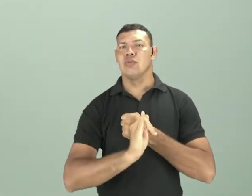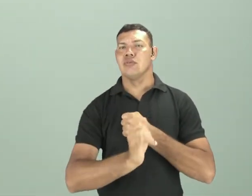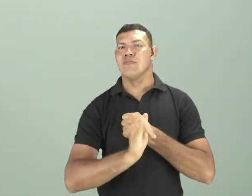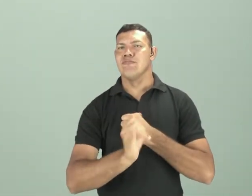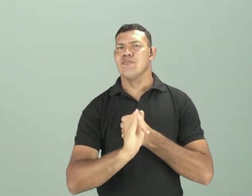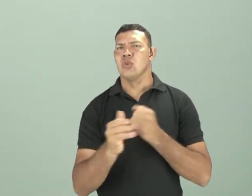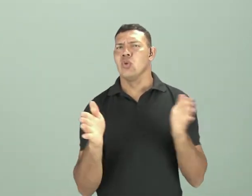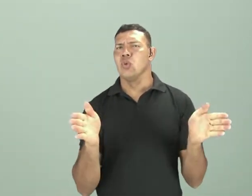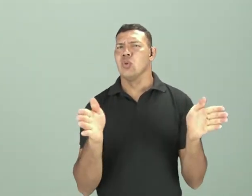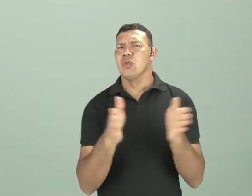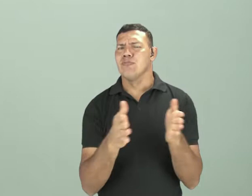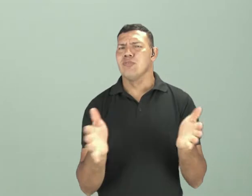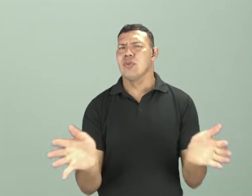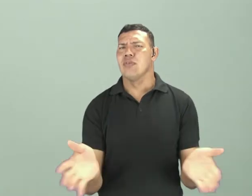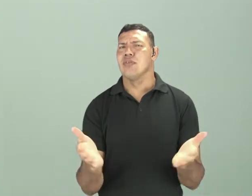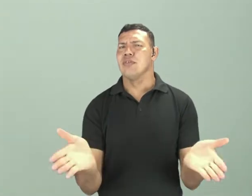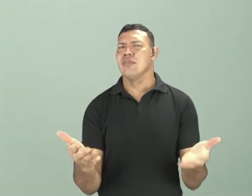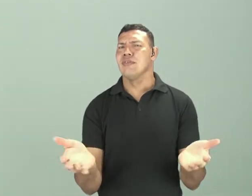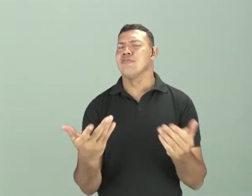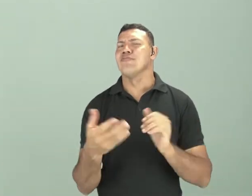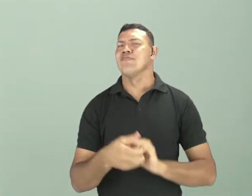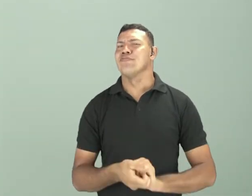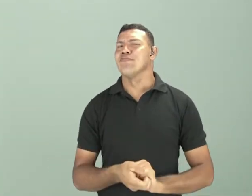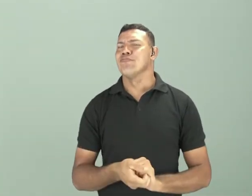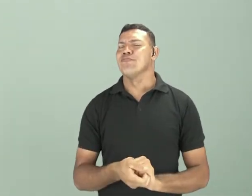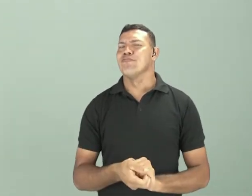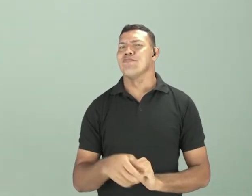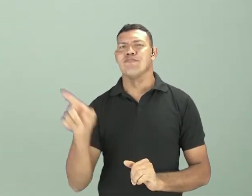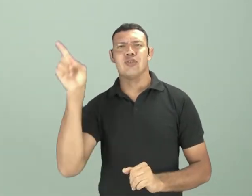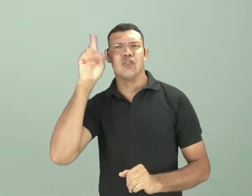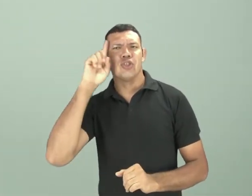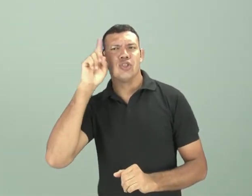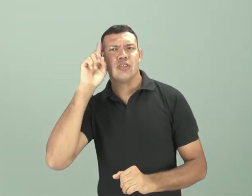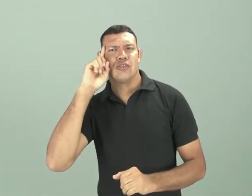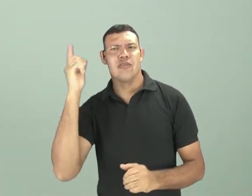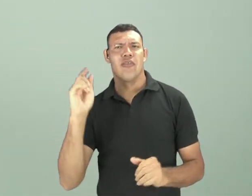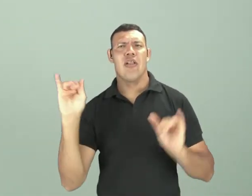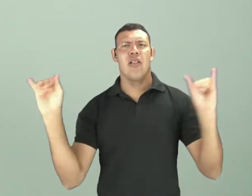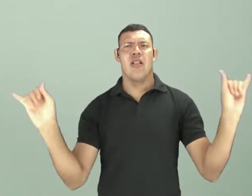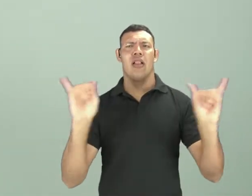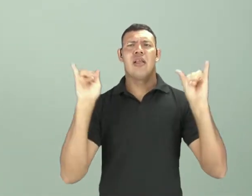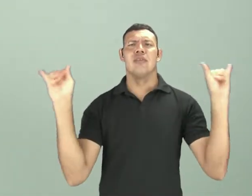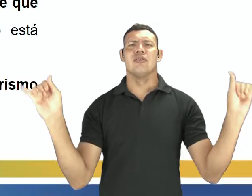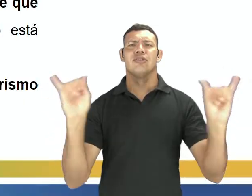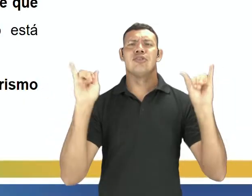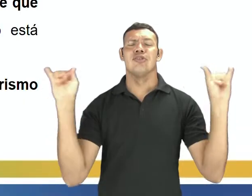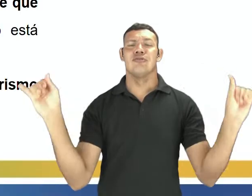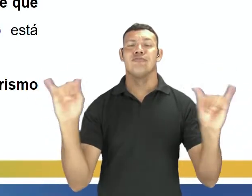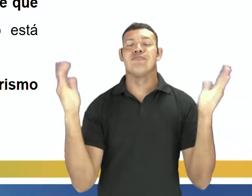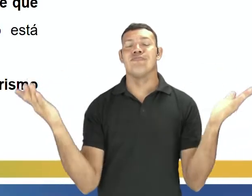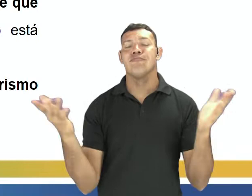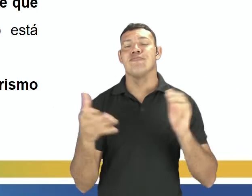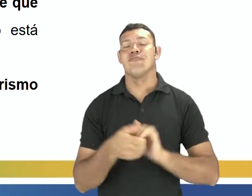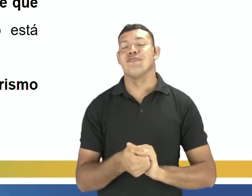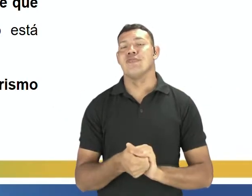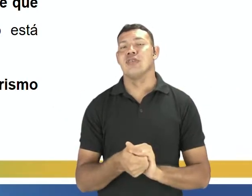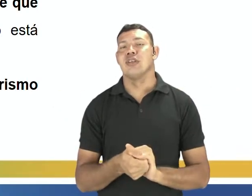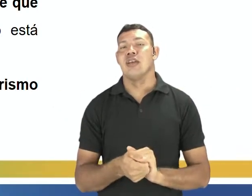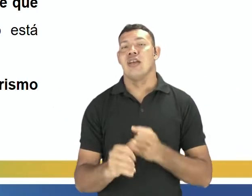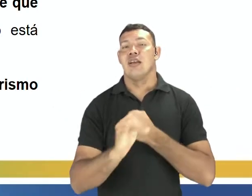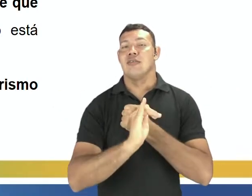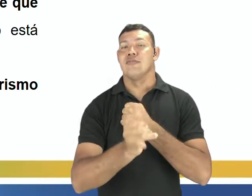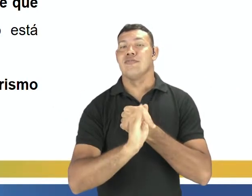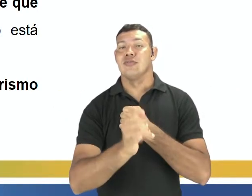algo curto, leve, vai trazer um fato do cotidiano, o que vai ser a crônica argumentativa? A crônica argumentativa, leia